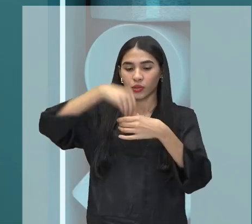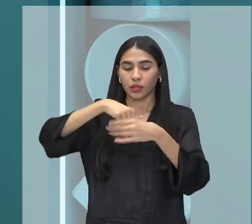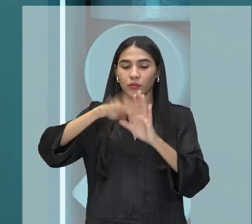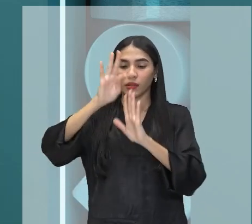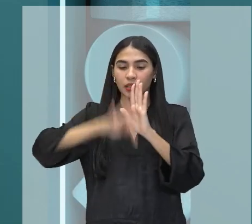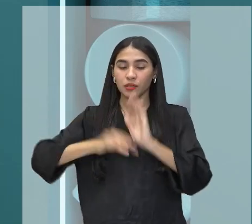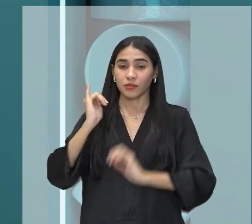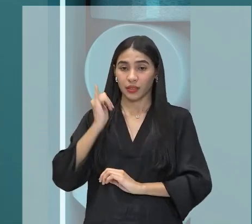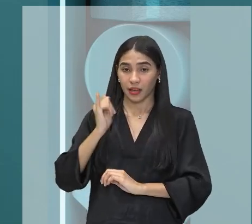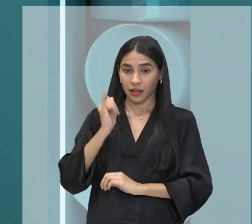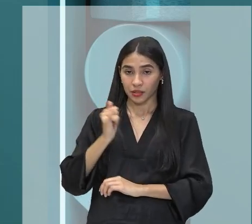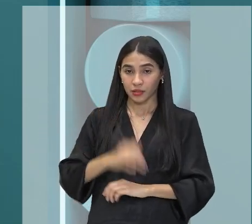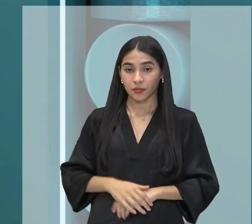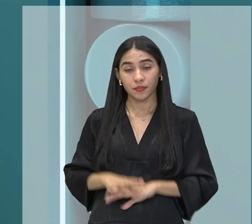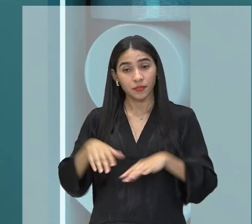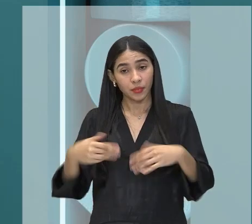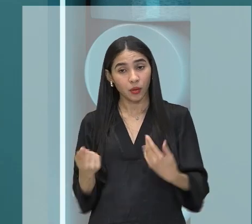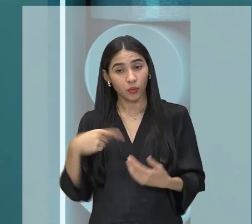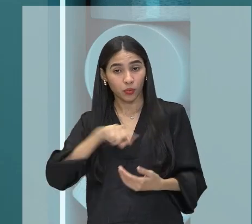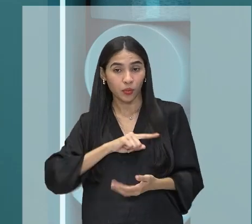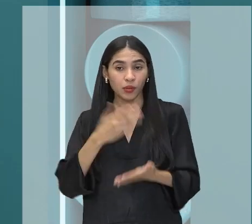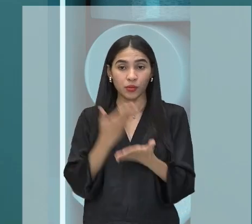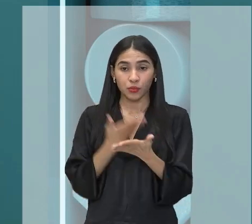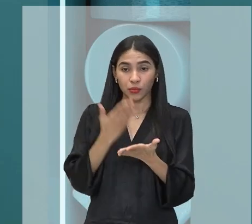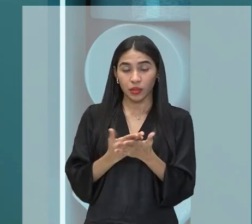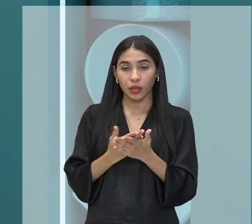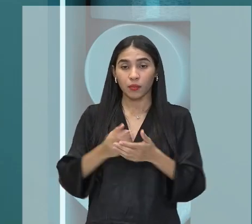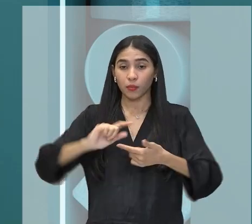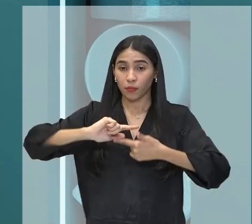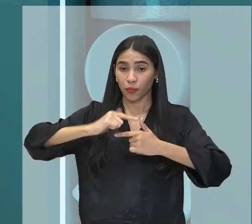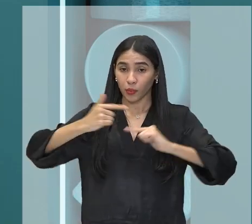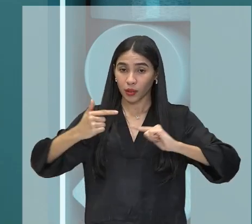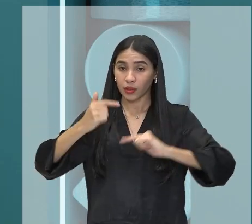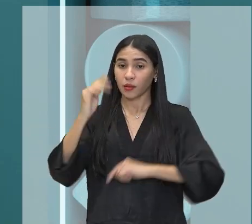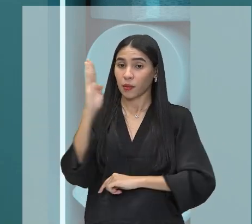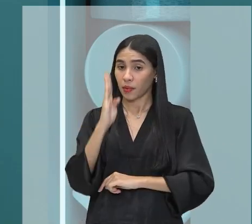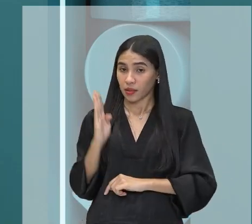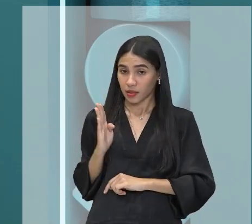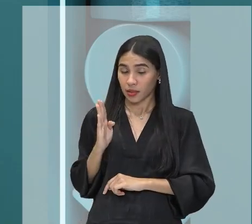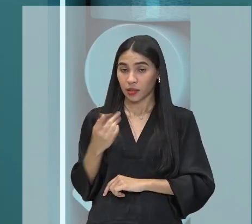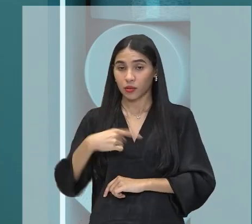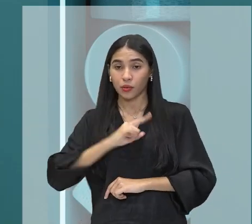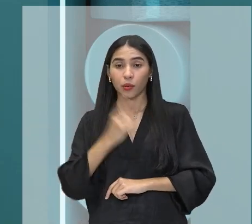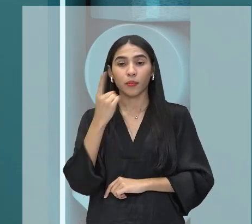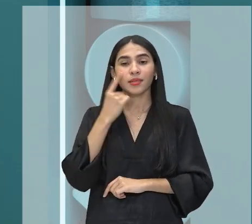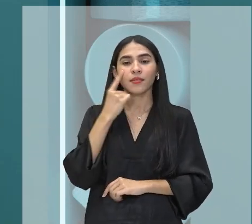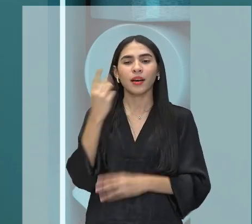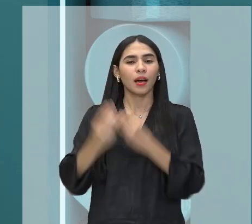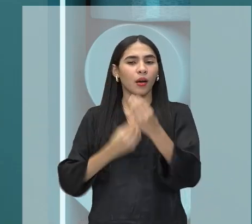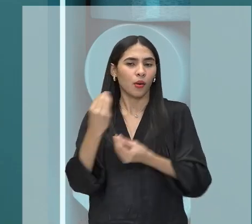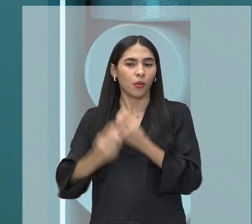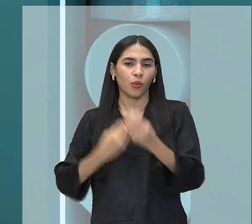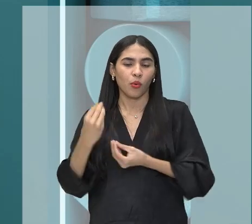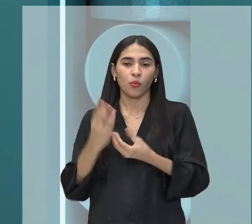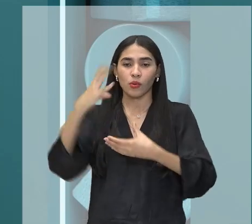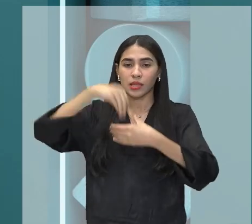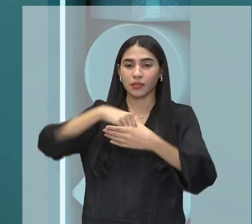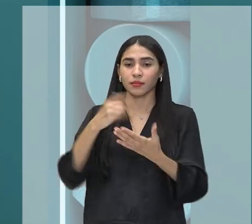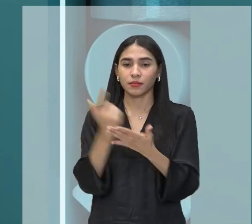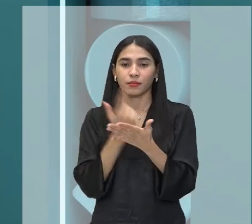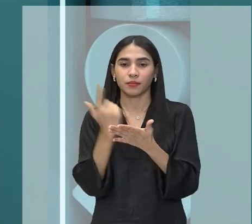narrativos. E, como nós estamos estudando o modernismo brasileiro, vamos observar como ele se manifestou nas